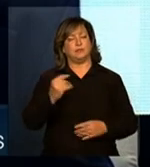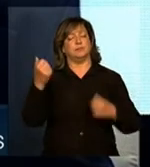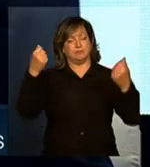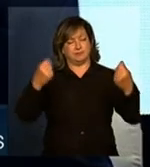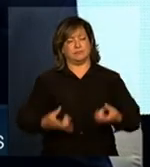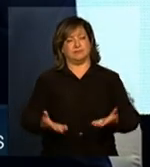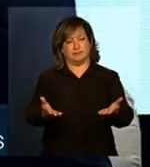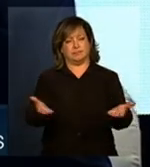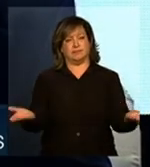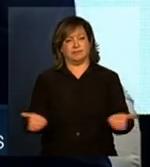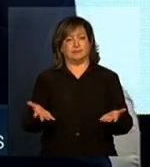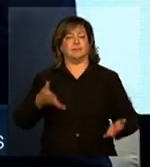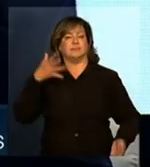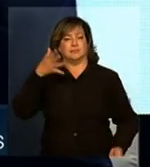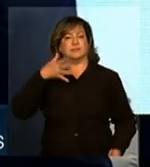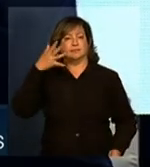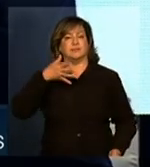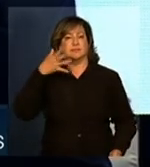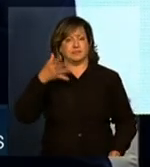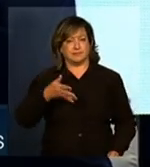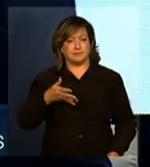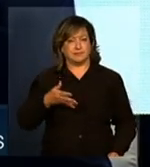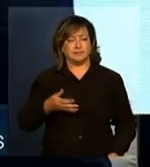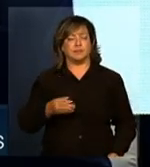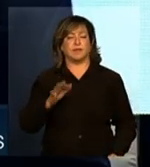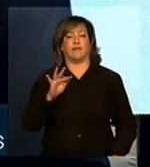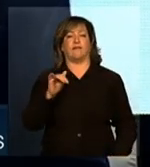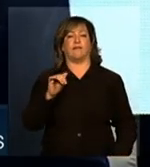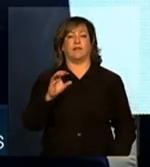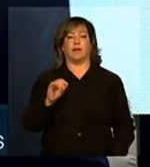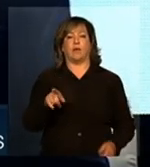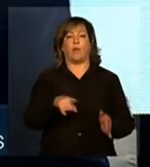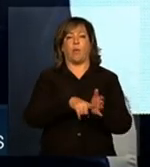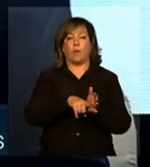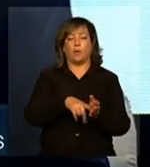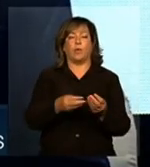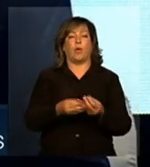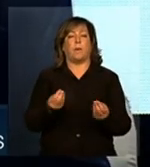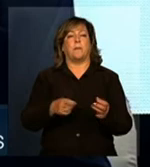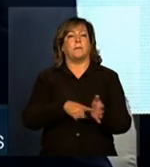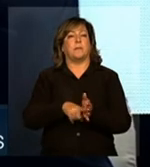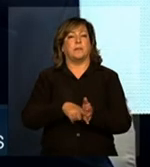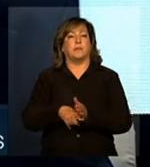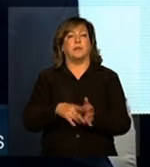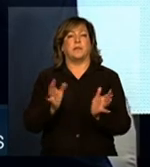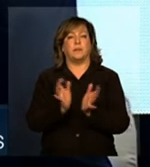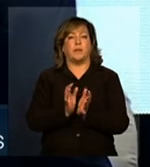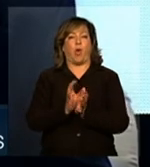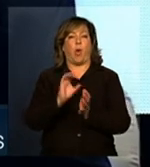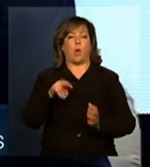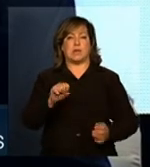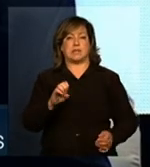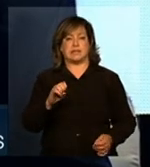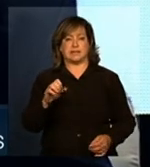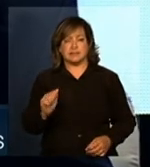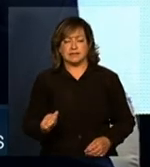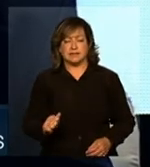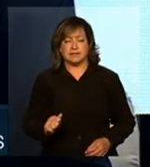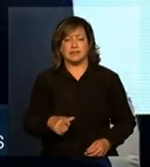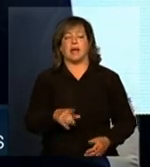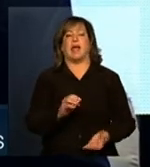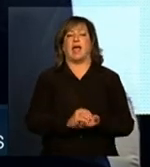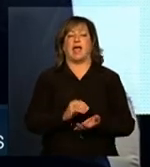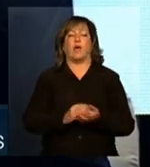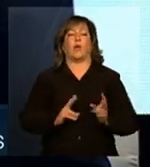vai hoje, como consultor da FAO, como pesquisador, membro do Conceia, ainda